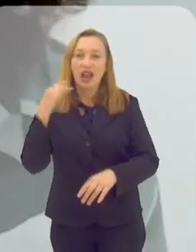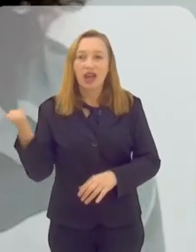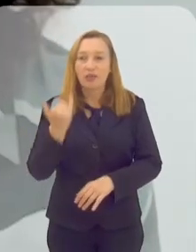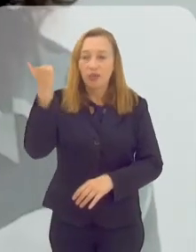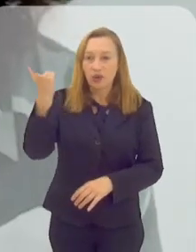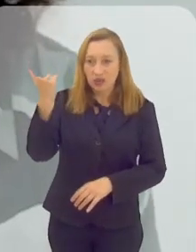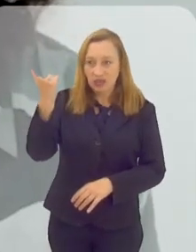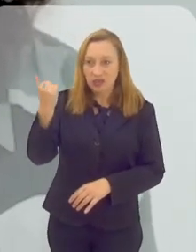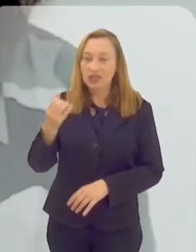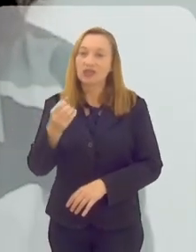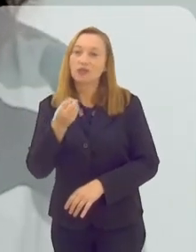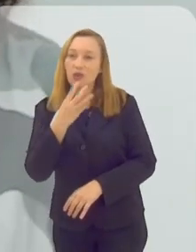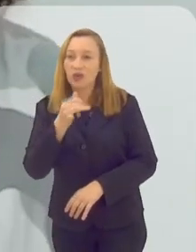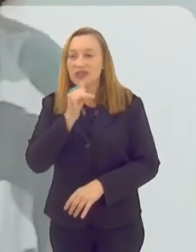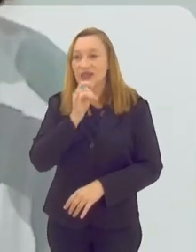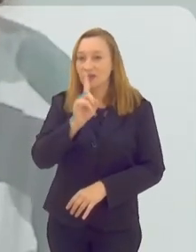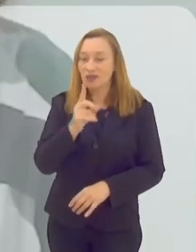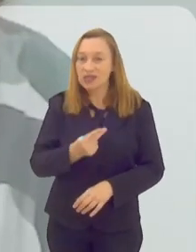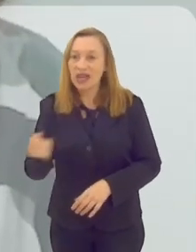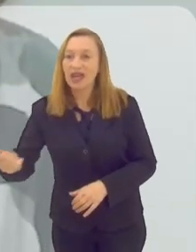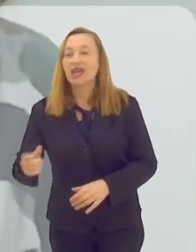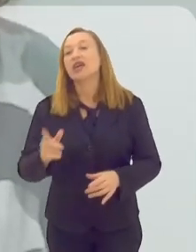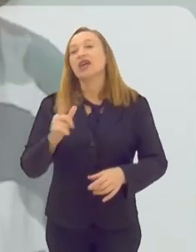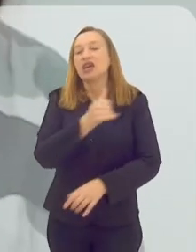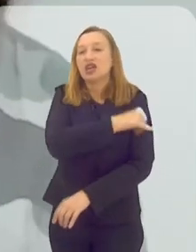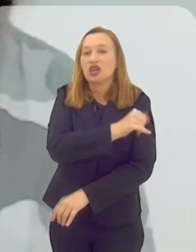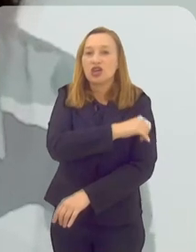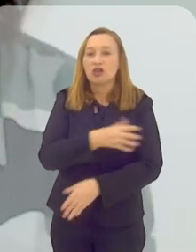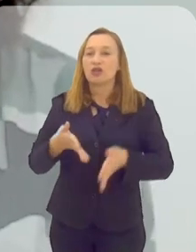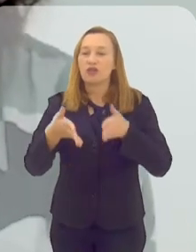no próximo bloco, vamos falar sobre a importância dos bons